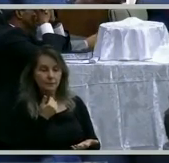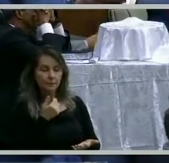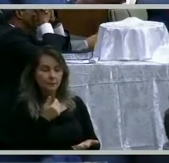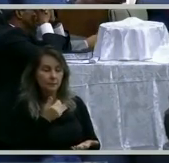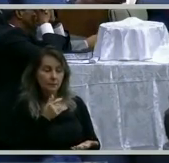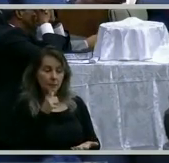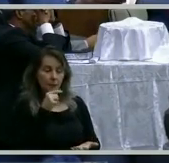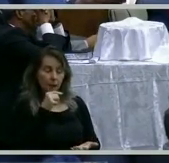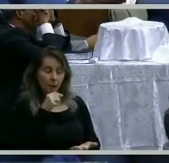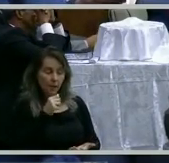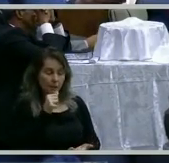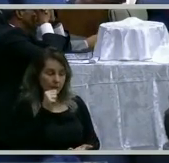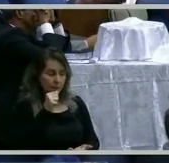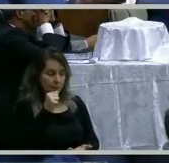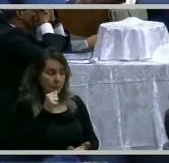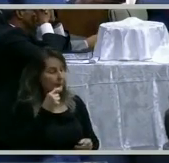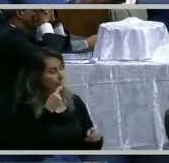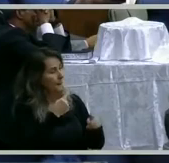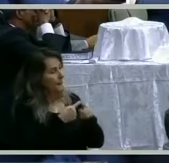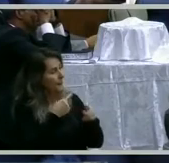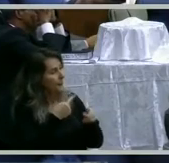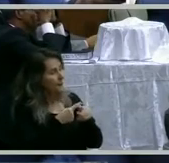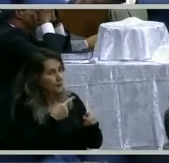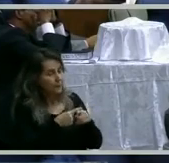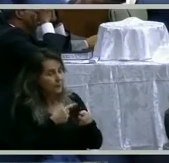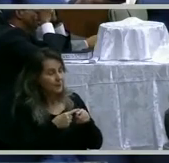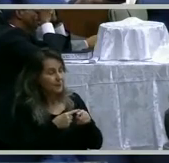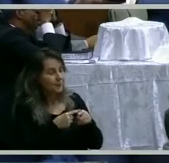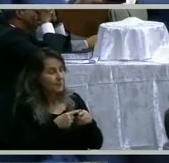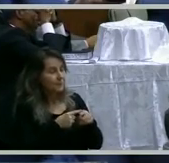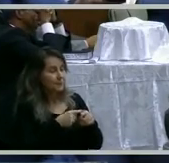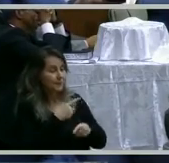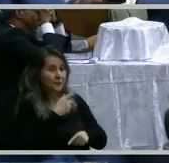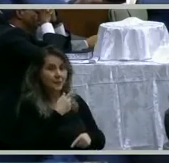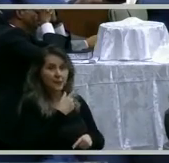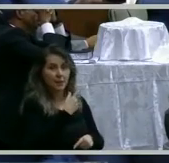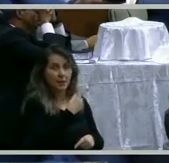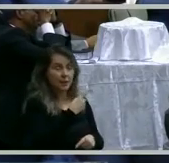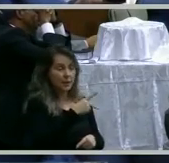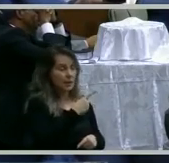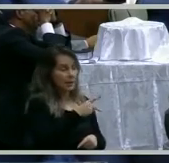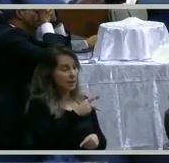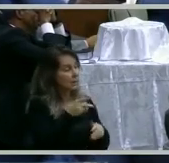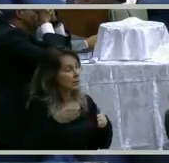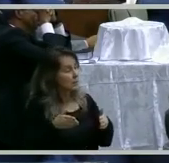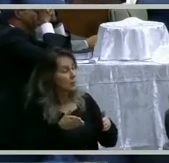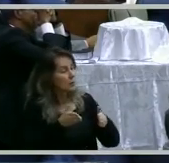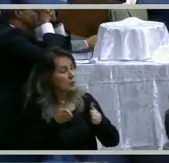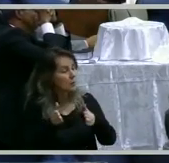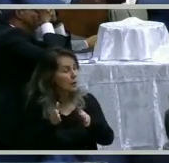Bebe. Porque muito comprido te será o caminho.